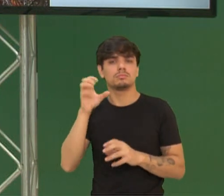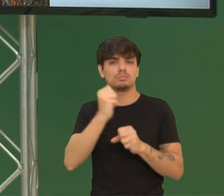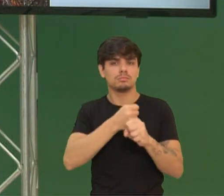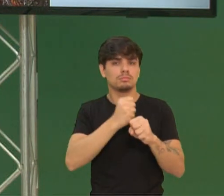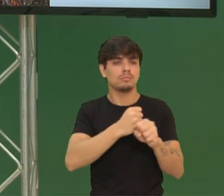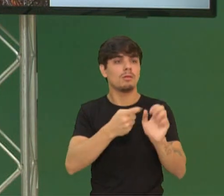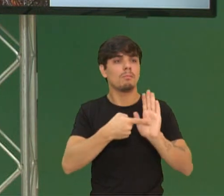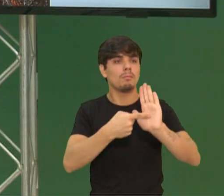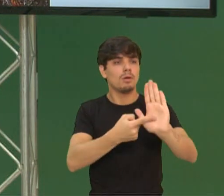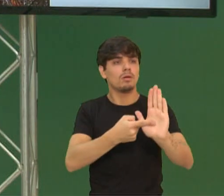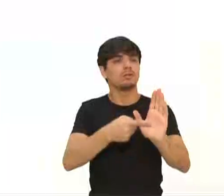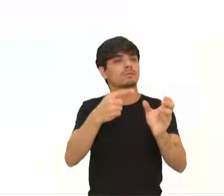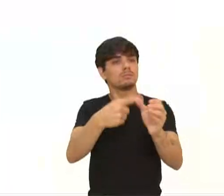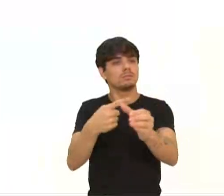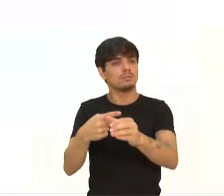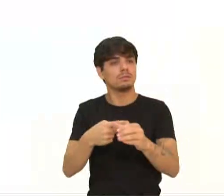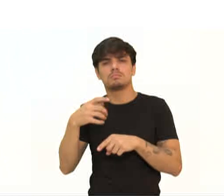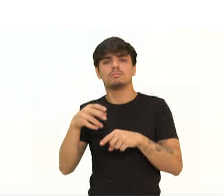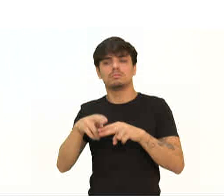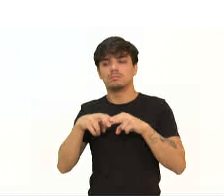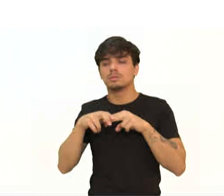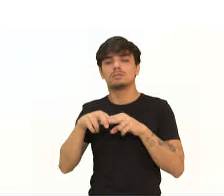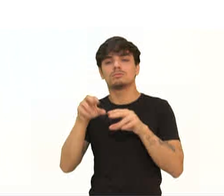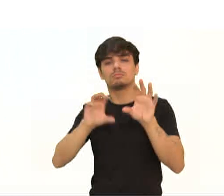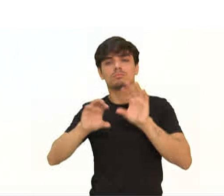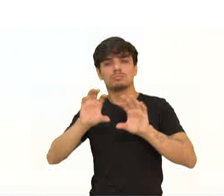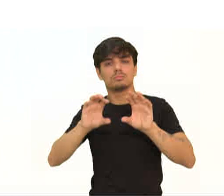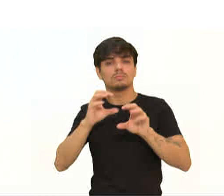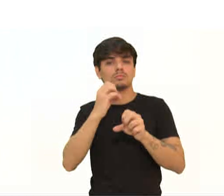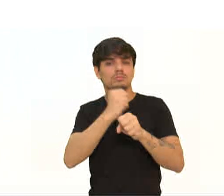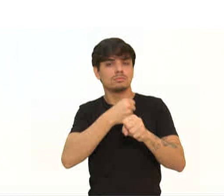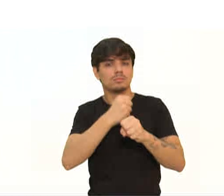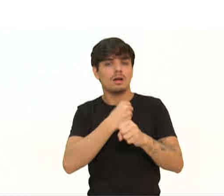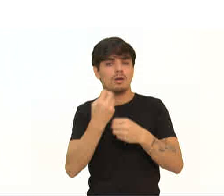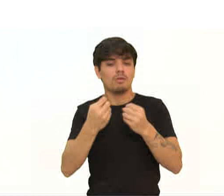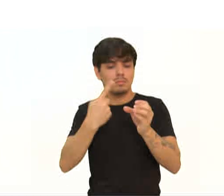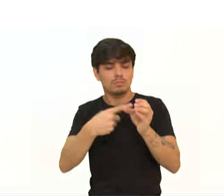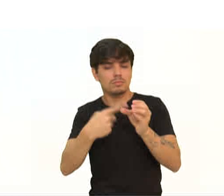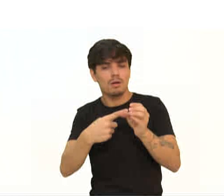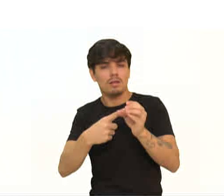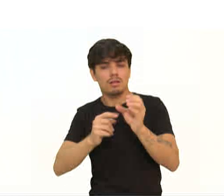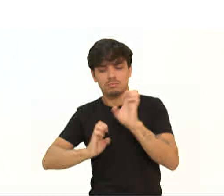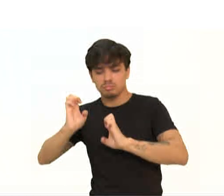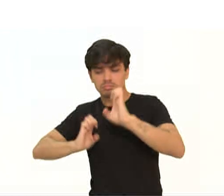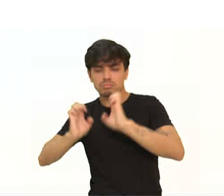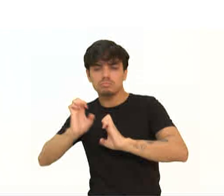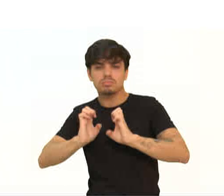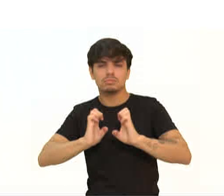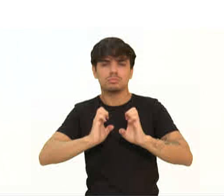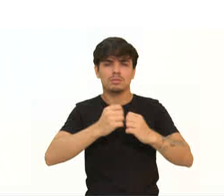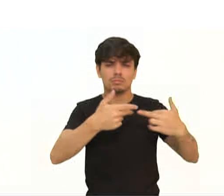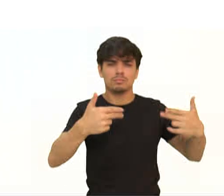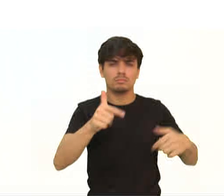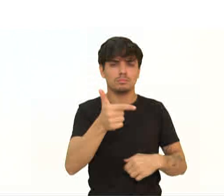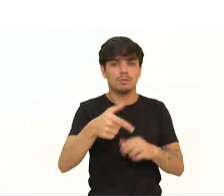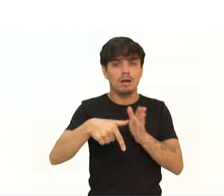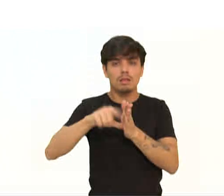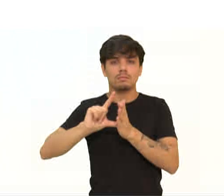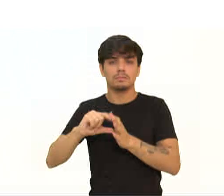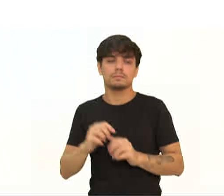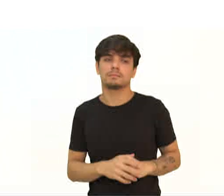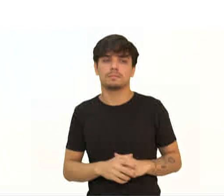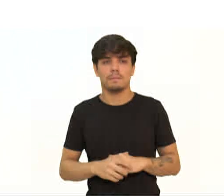número, mas também pode ser uma paisagem urbana, pode ser uma placa, uma sinalização, uma indicação de um trem também.